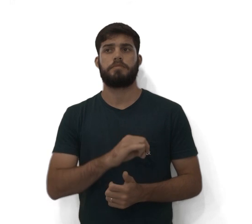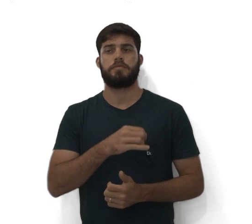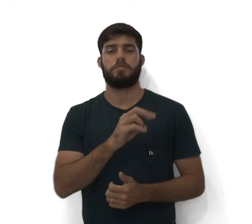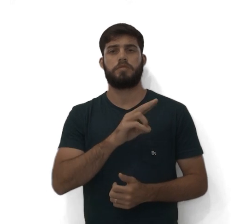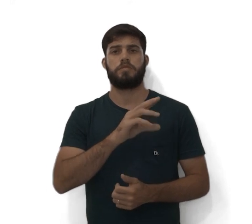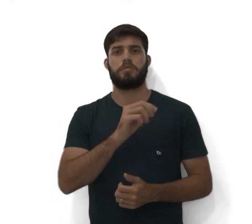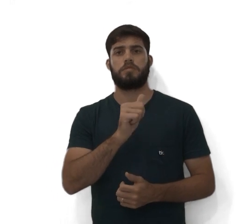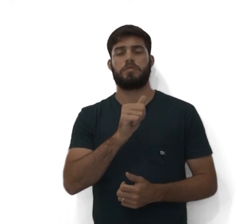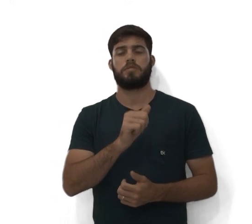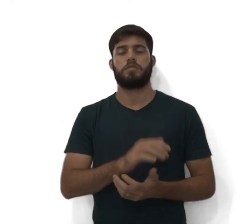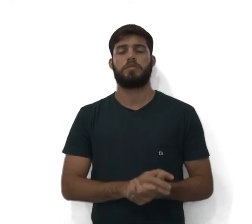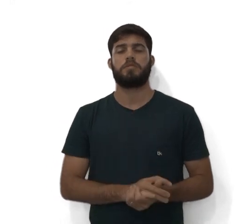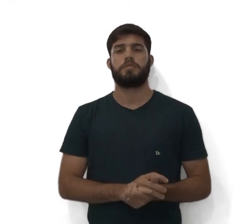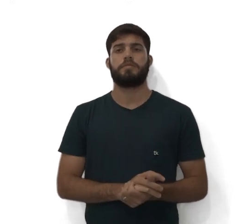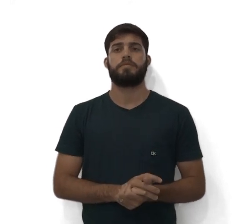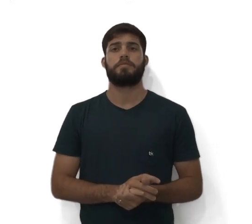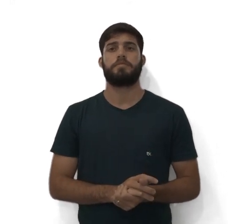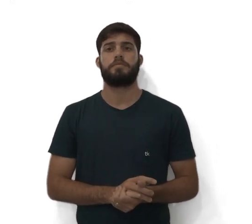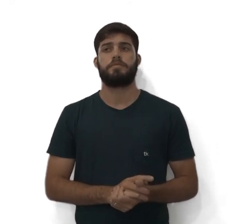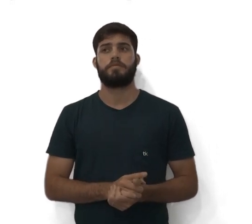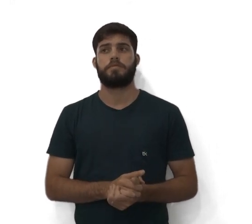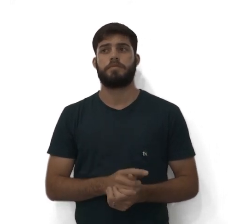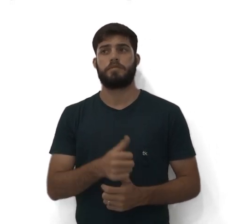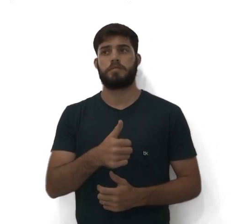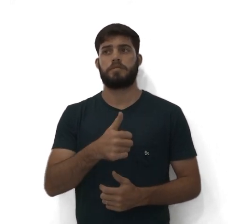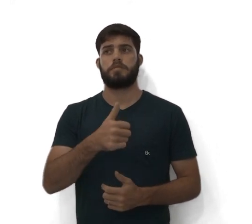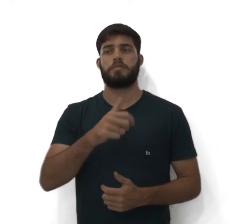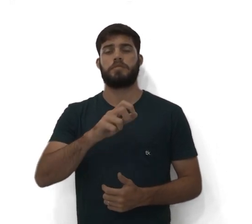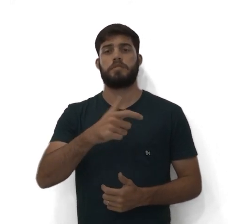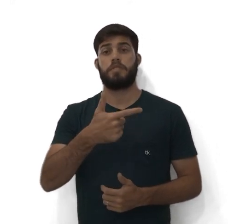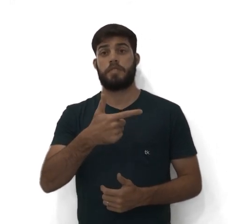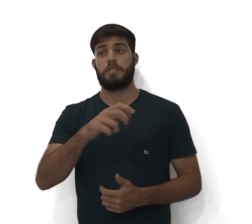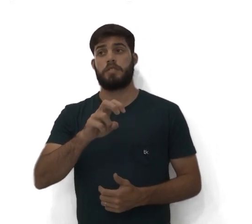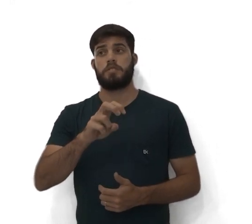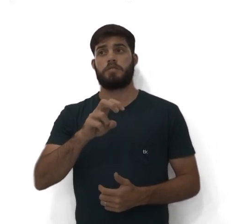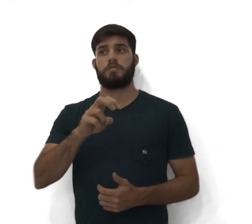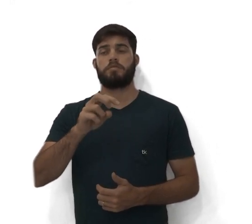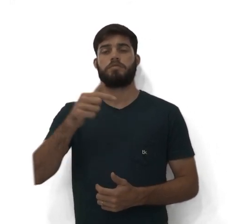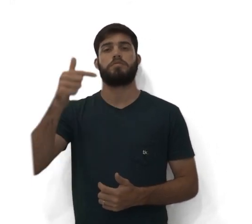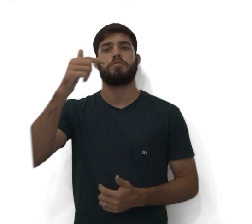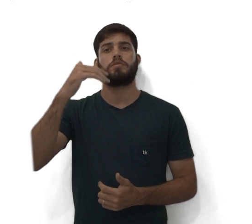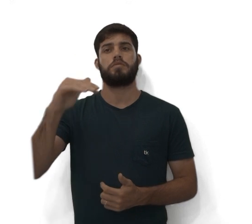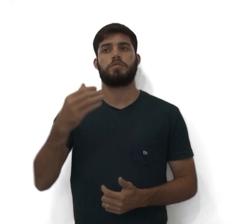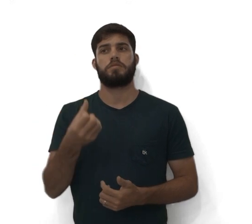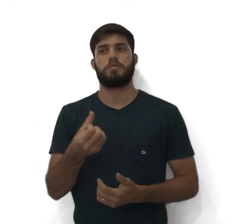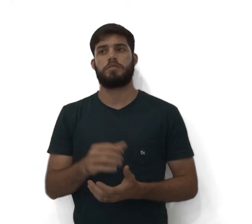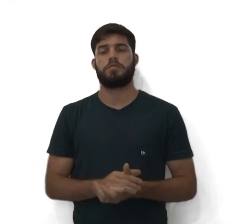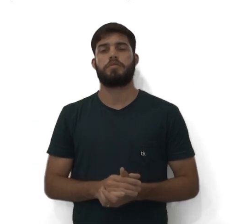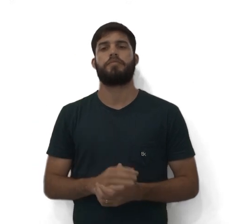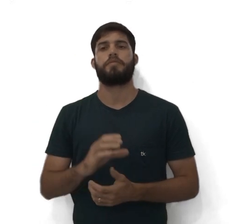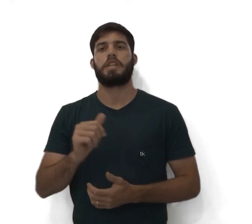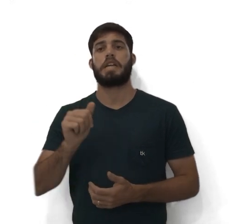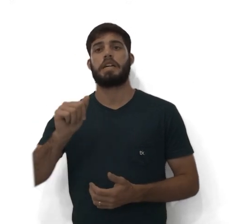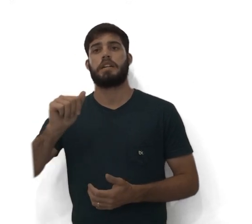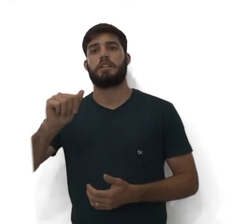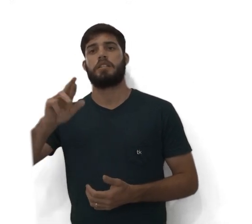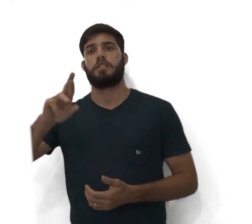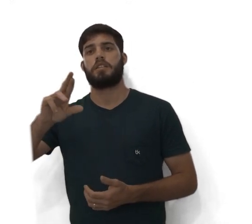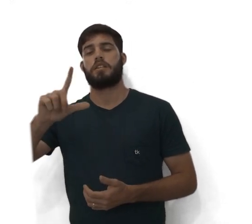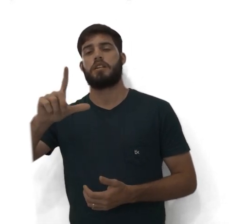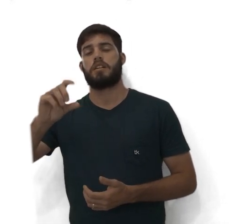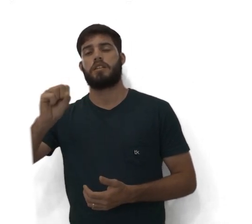seguinte desafio para Carlos, para ele resolver 125 elevado a 2 a sexta. E Carlos apresentou o seguinte para